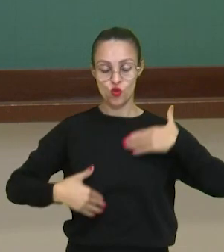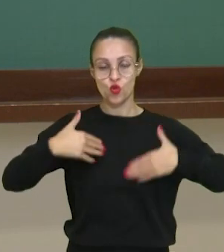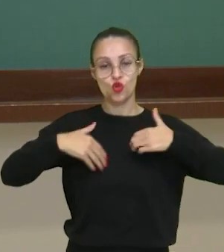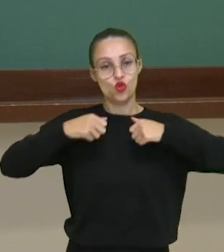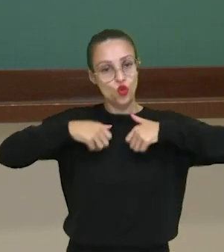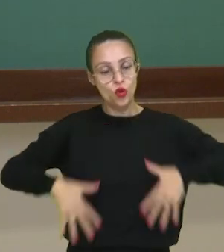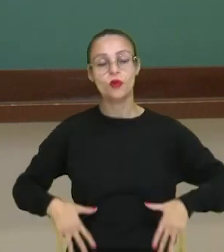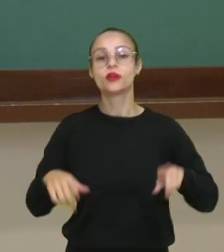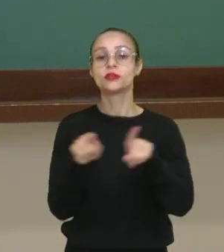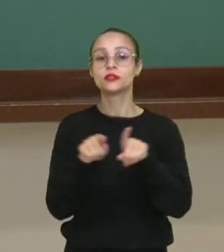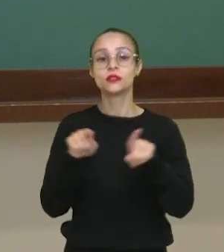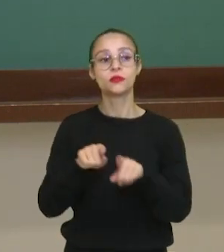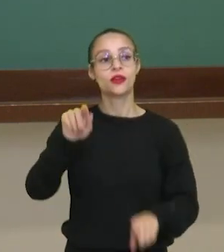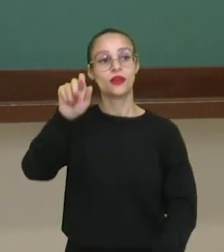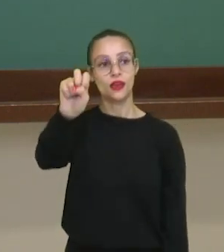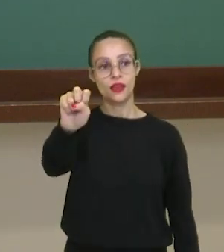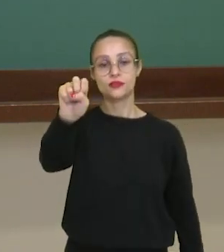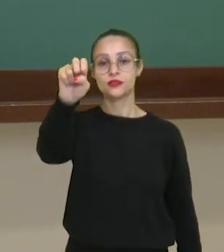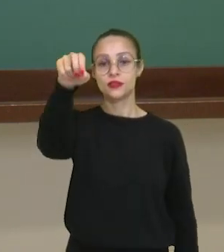também chamado de